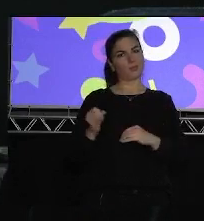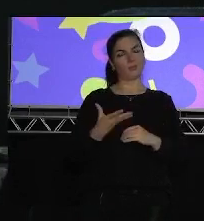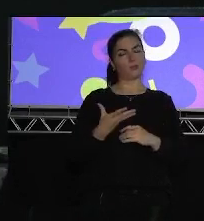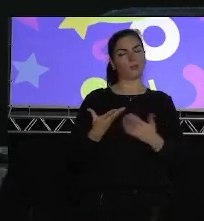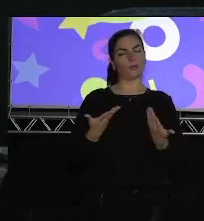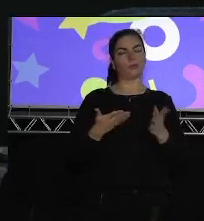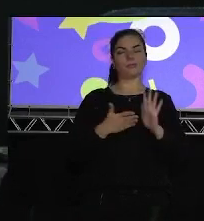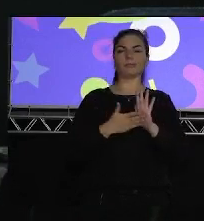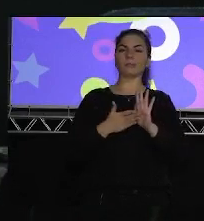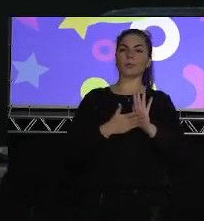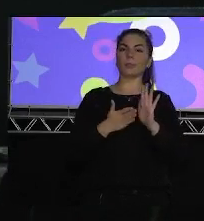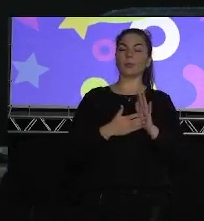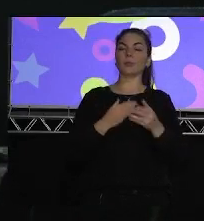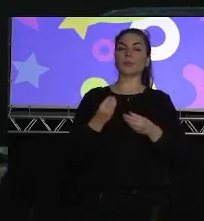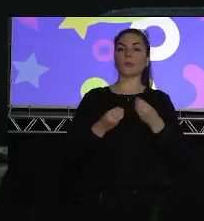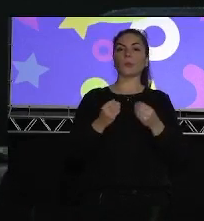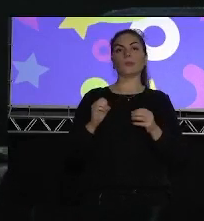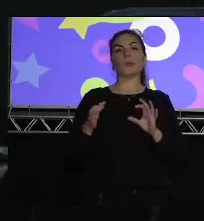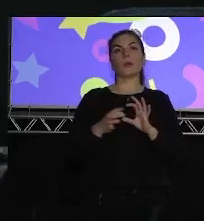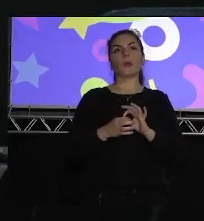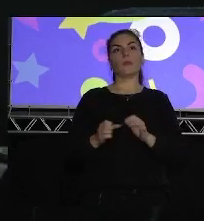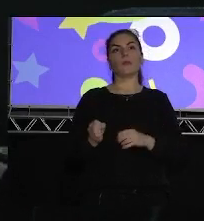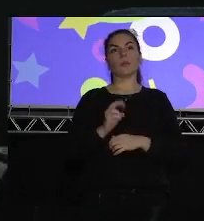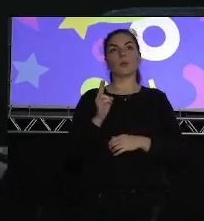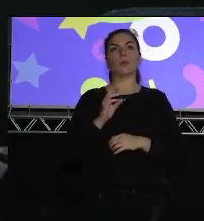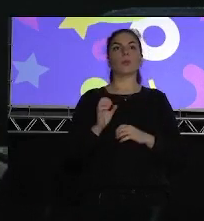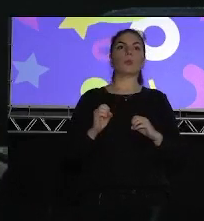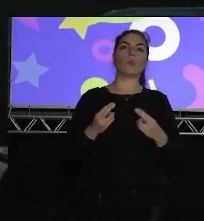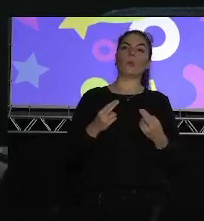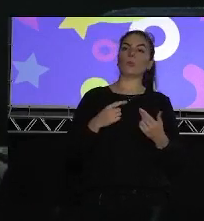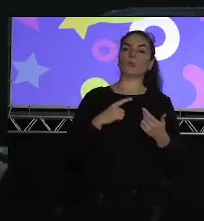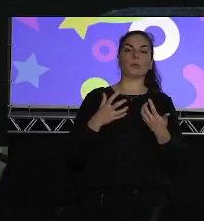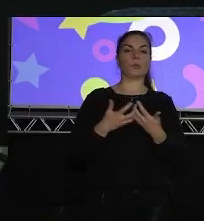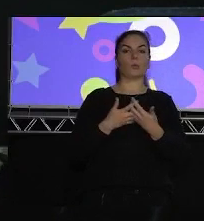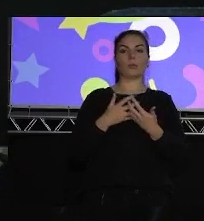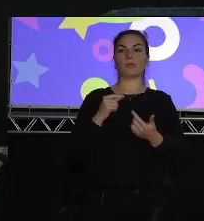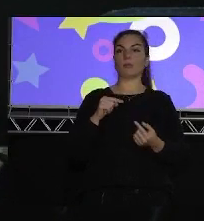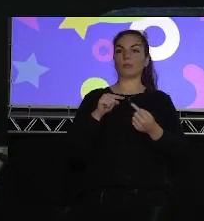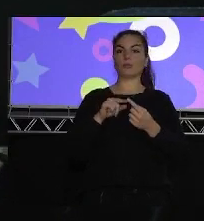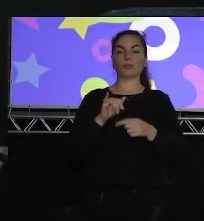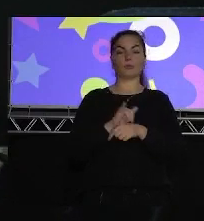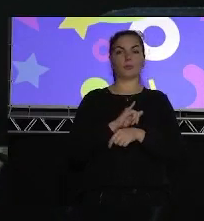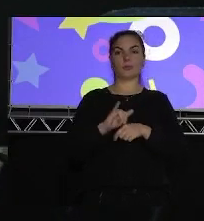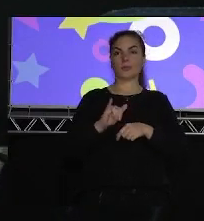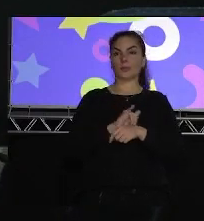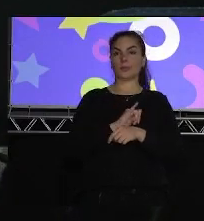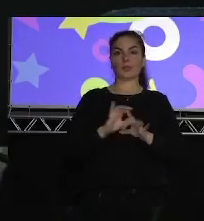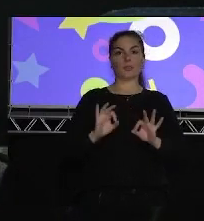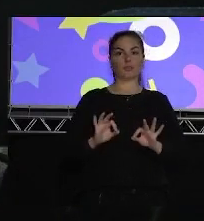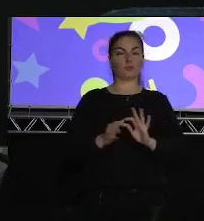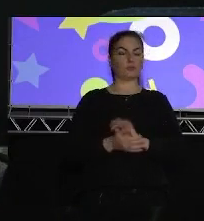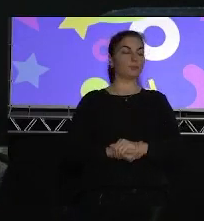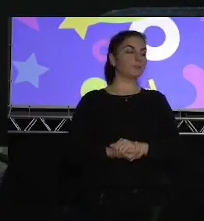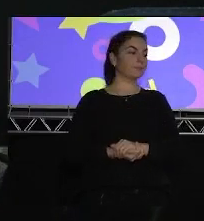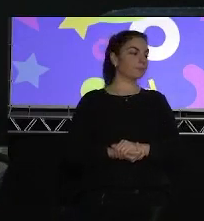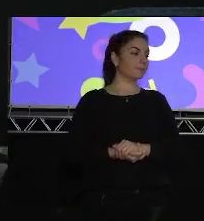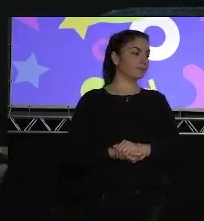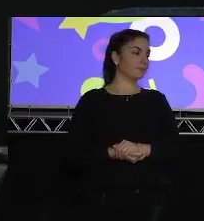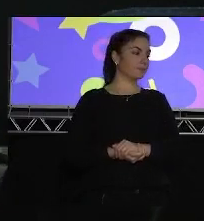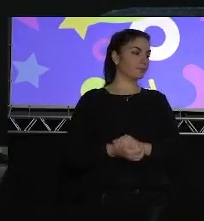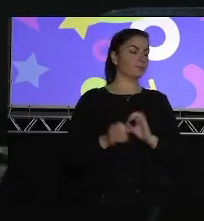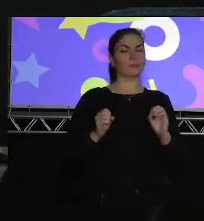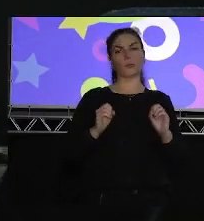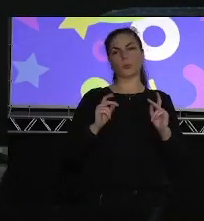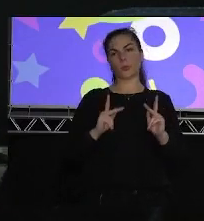estão trazendo, ou não agregam valor, ou não estão, de fato, conectados com nenhum objetivo estratégico, de fato. Né? Tudo bem, de